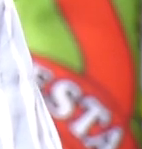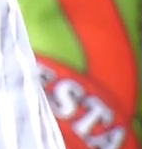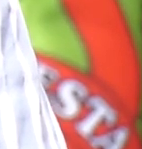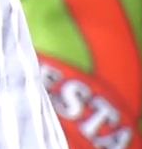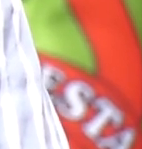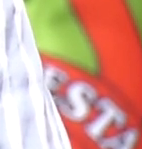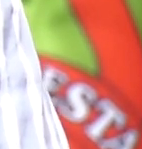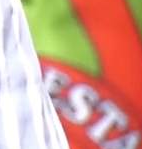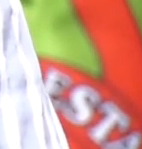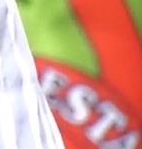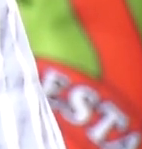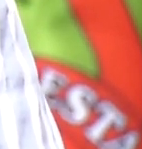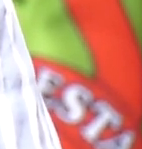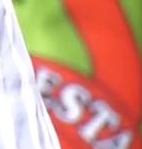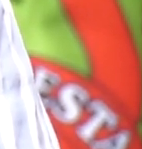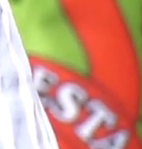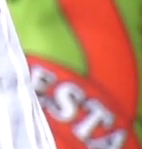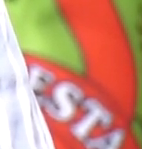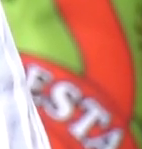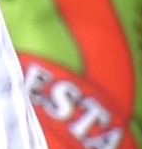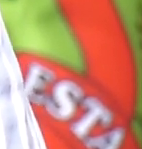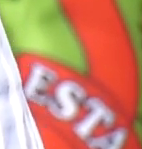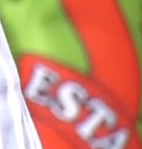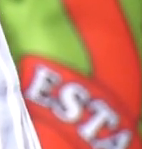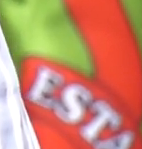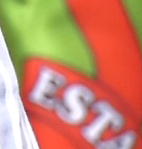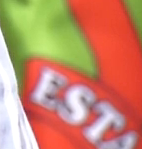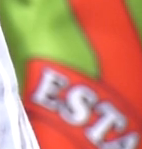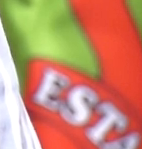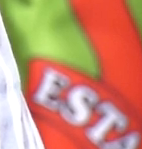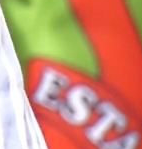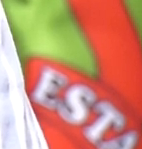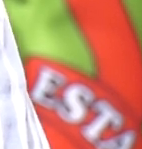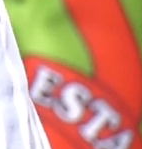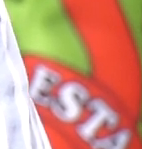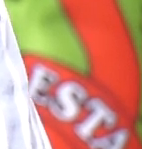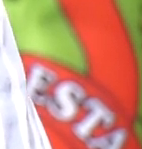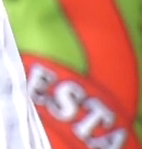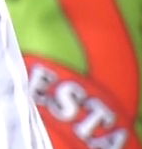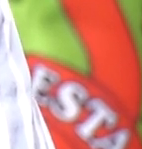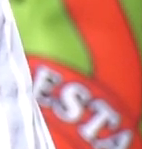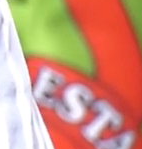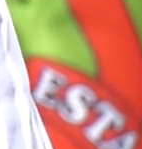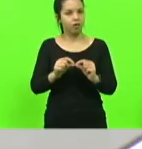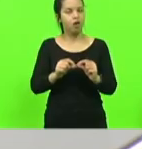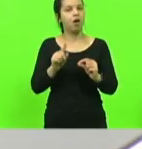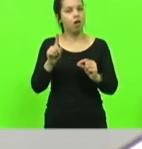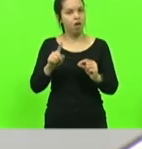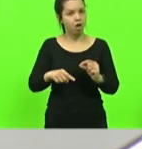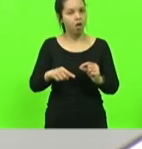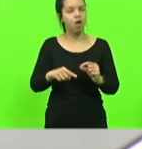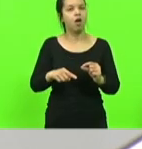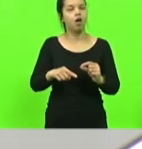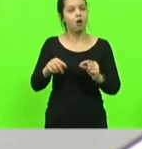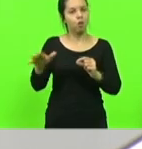mostram a necessidade de criação de uma rede de inclusão e proteção e programas de atenção à saúde mental. Além